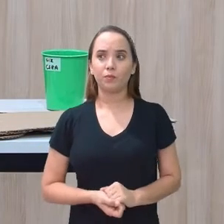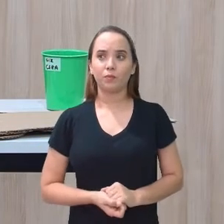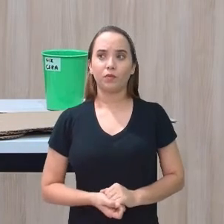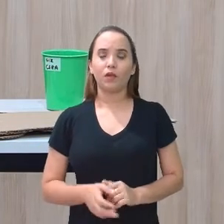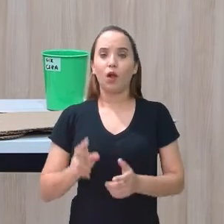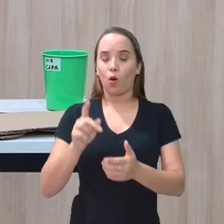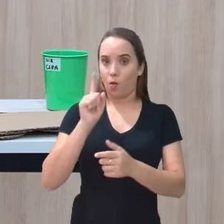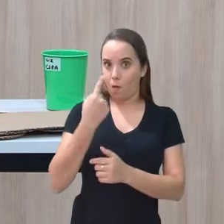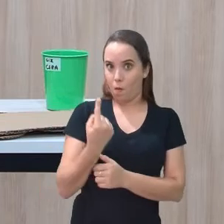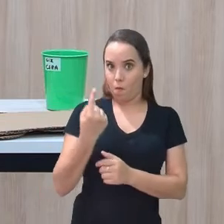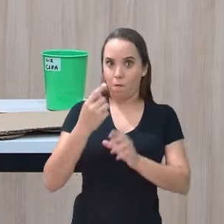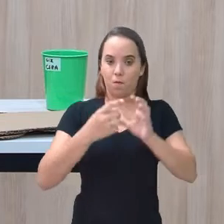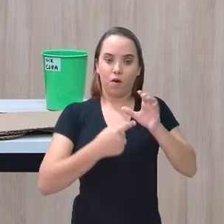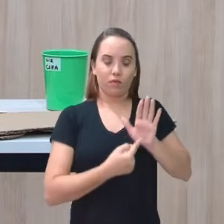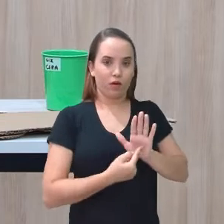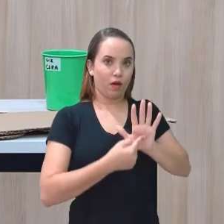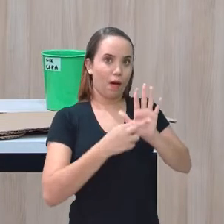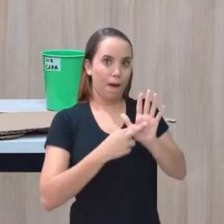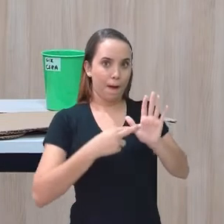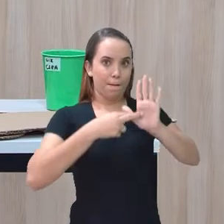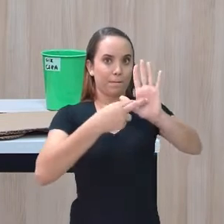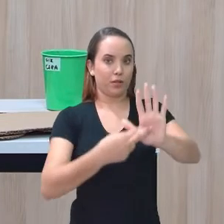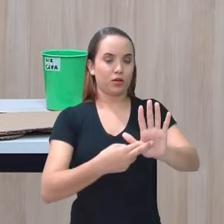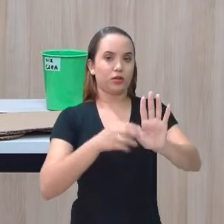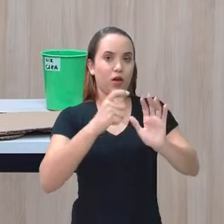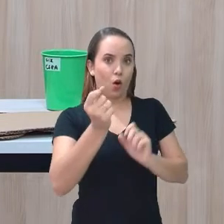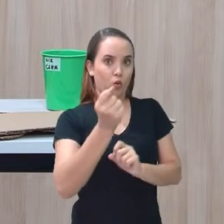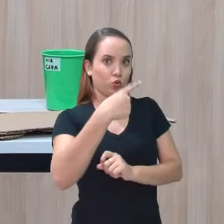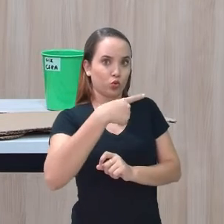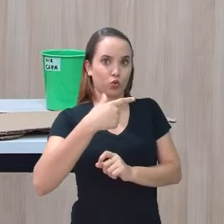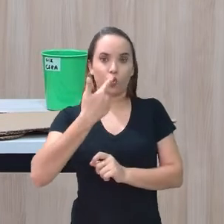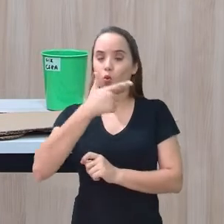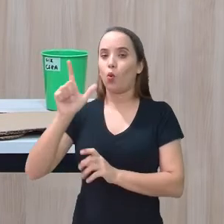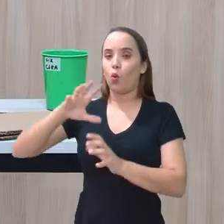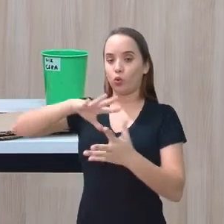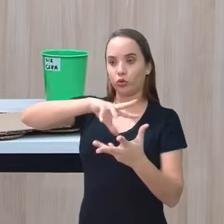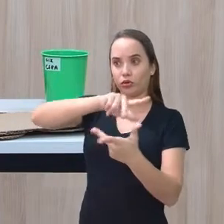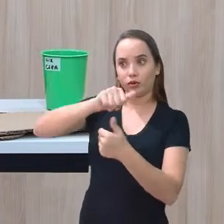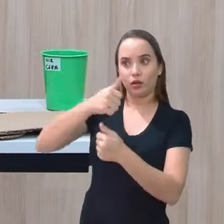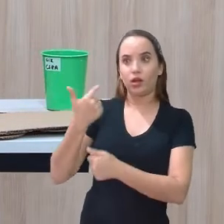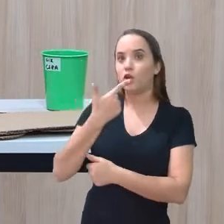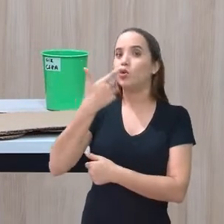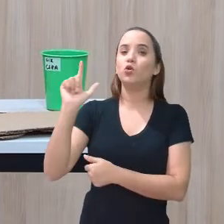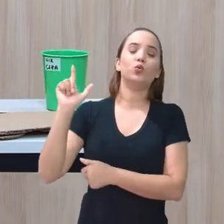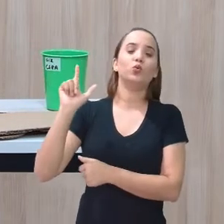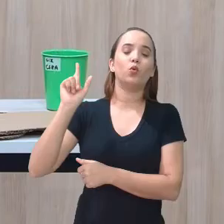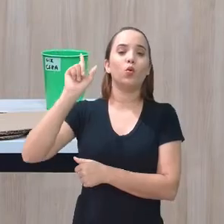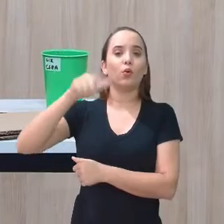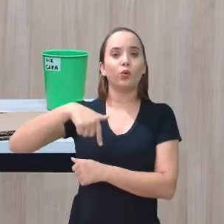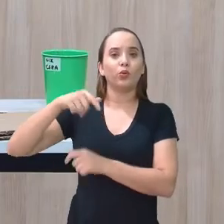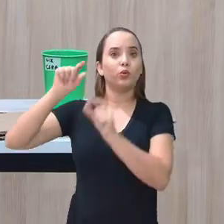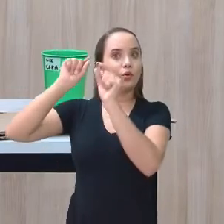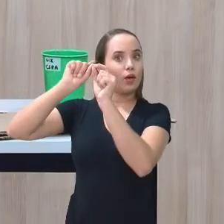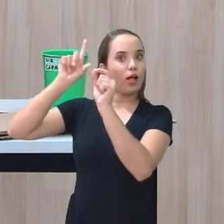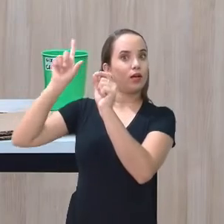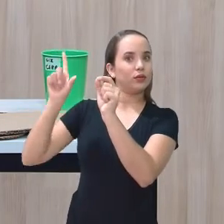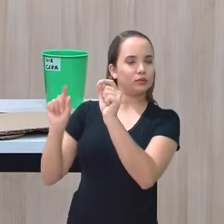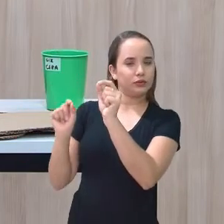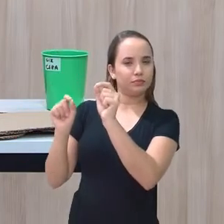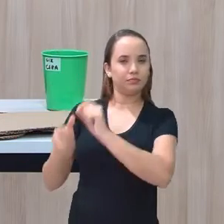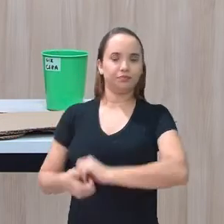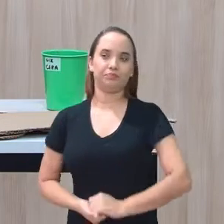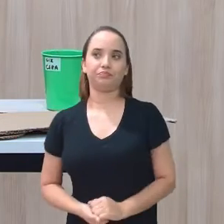representar, né, o Sol, o outro vai representar a Terra e o outro vai representar a